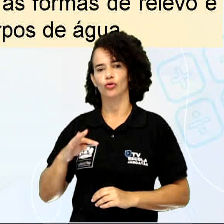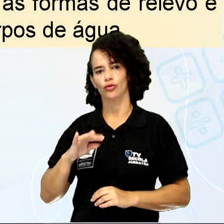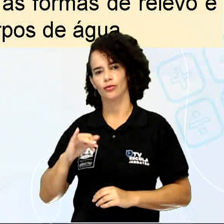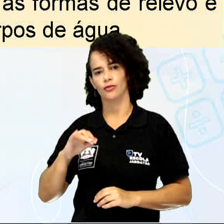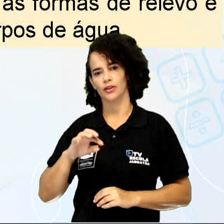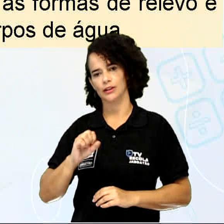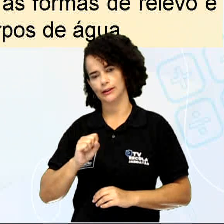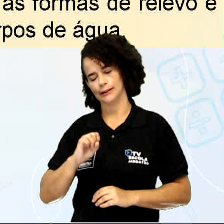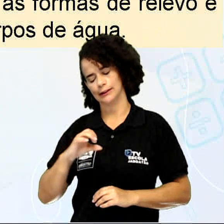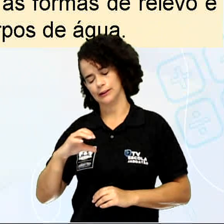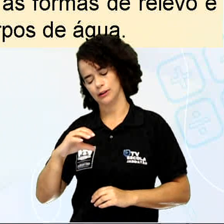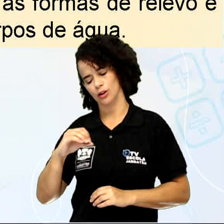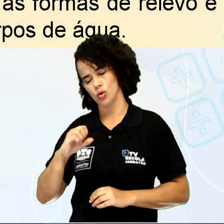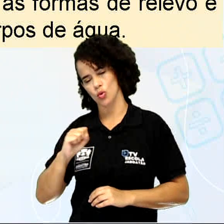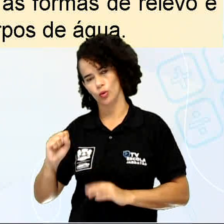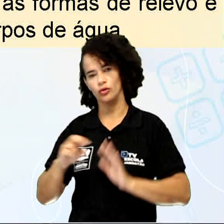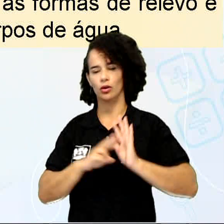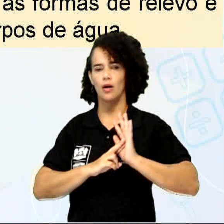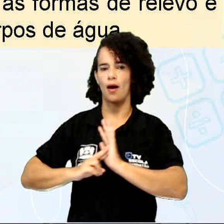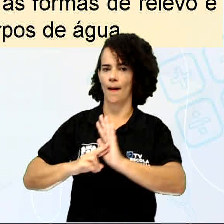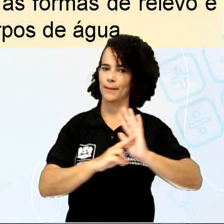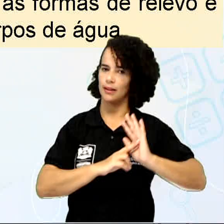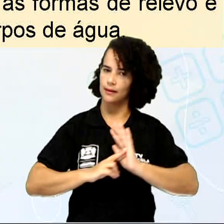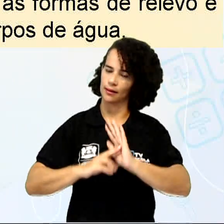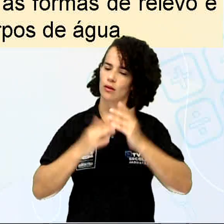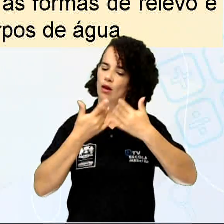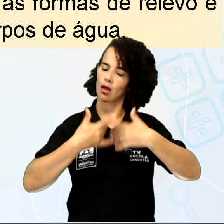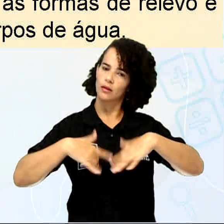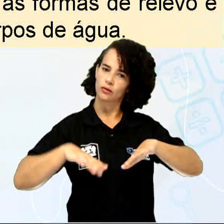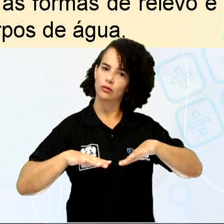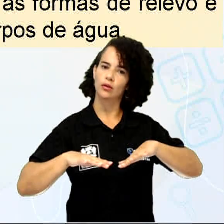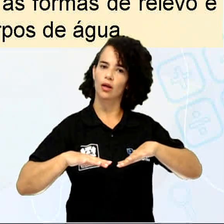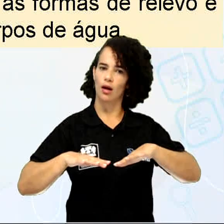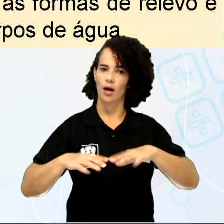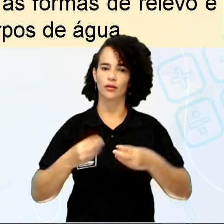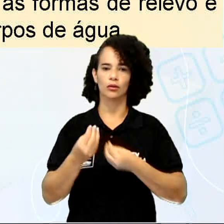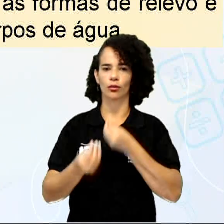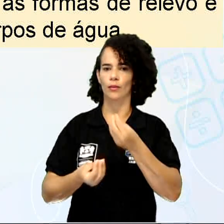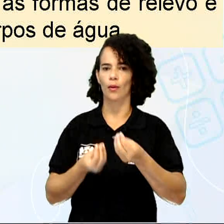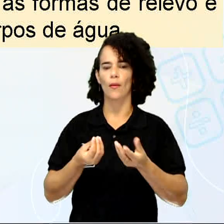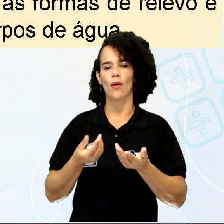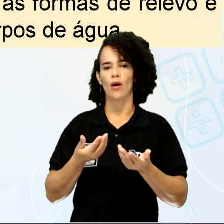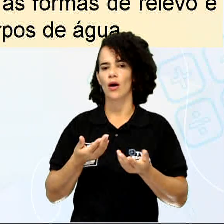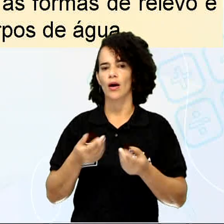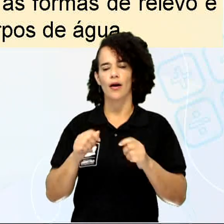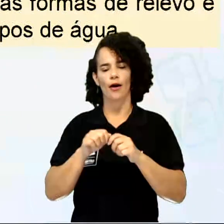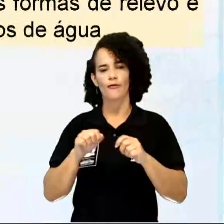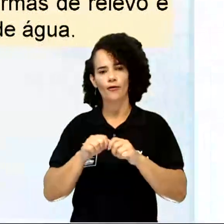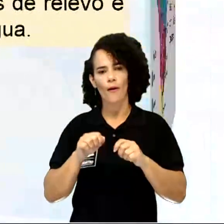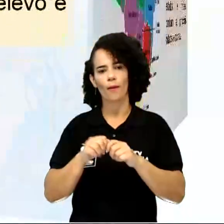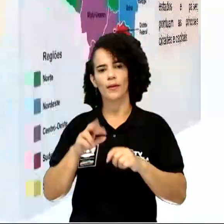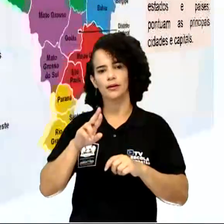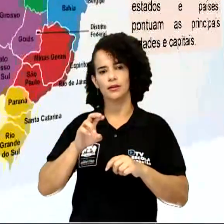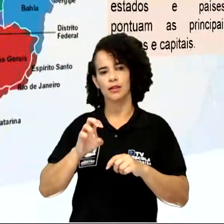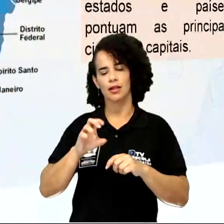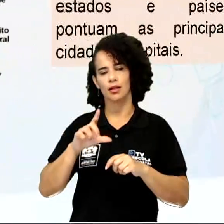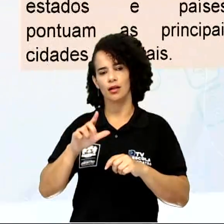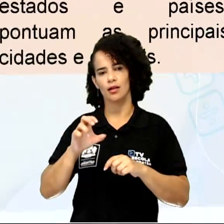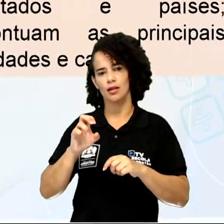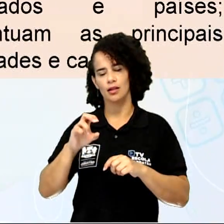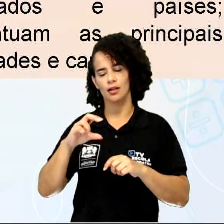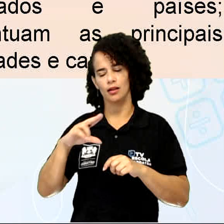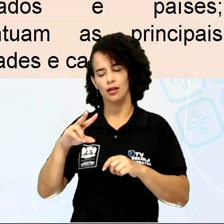que representam os elementos naturais de um território, como formas de relevo e corpos de água. Nós temos